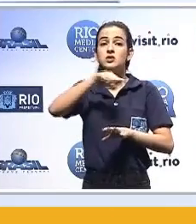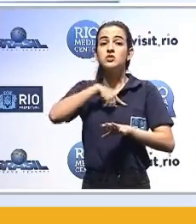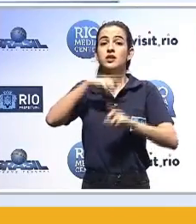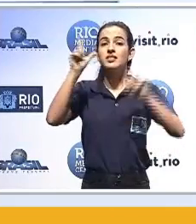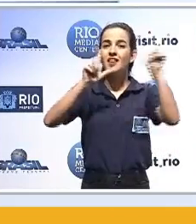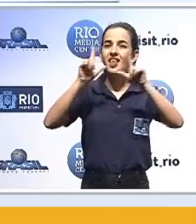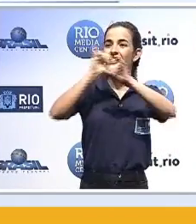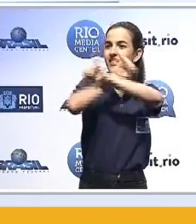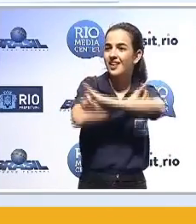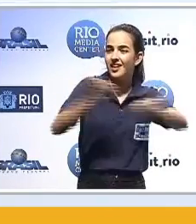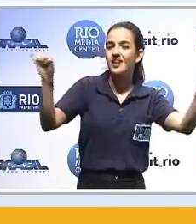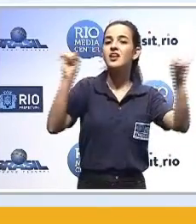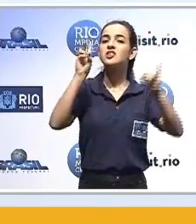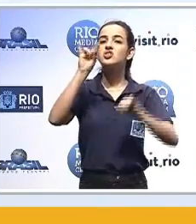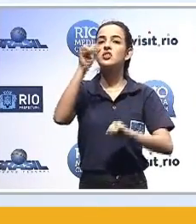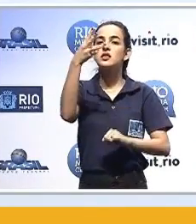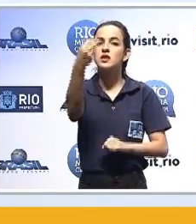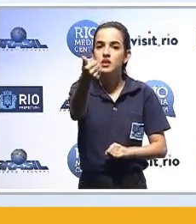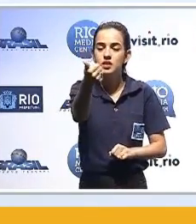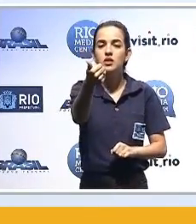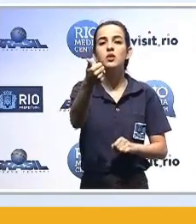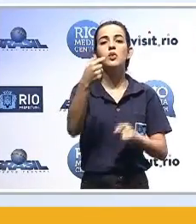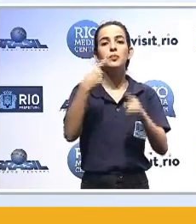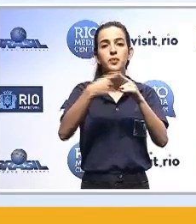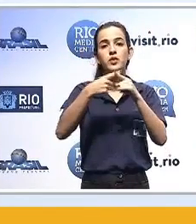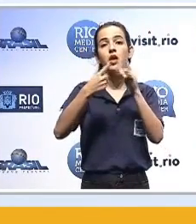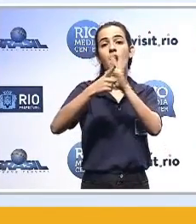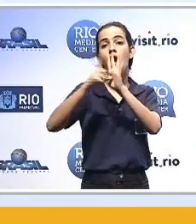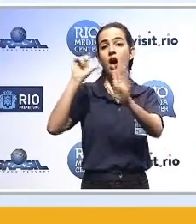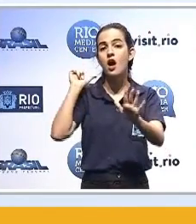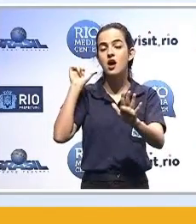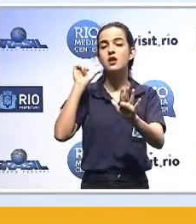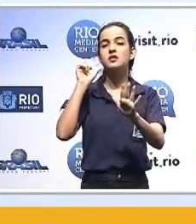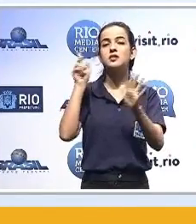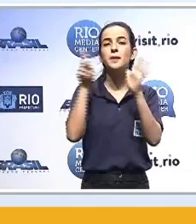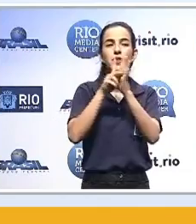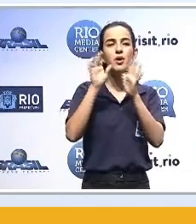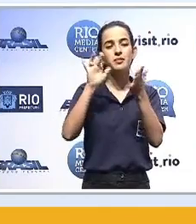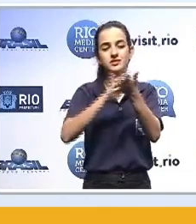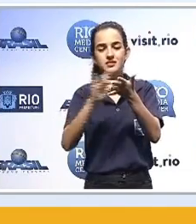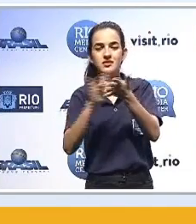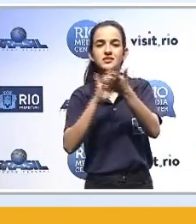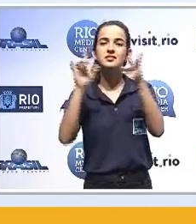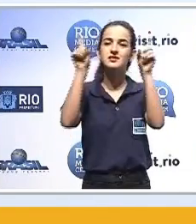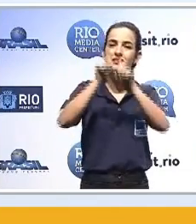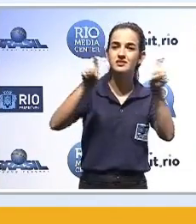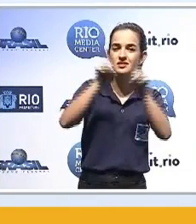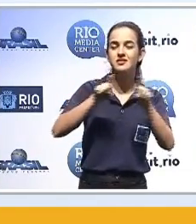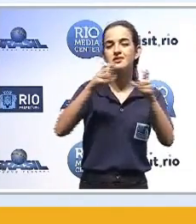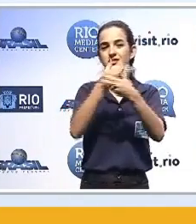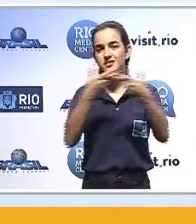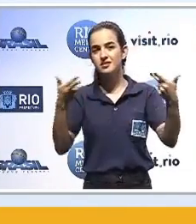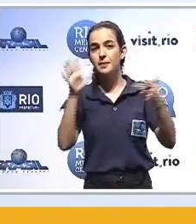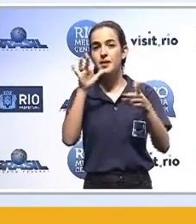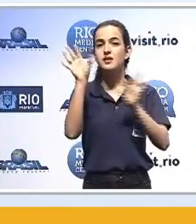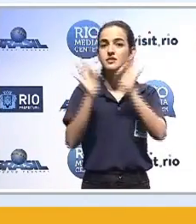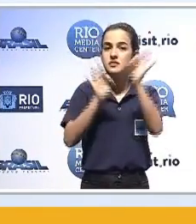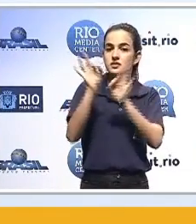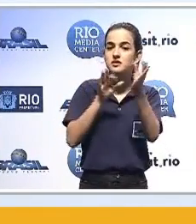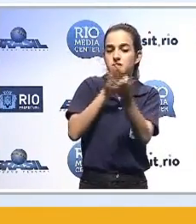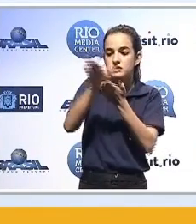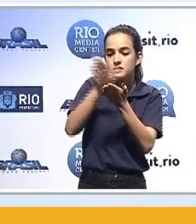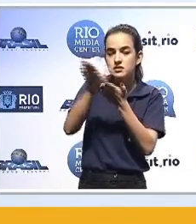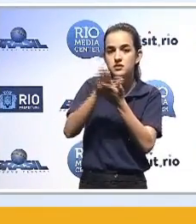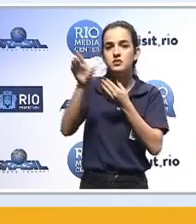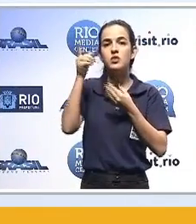verdade, naquele momento, porque a gente tinha ele antes de forma digital e nós estávamos trabalhando junto com as secretarias de Estado nesse sentido,